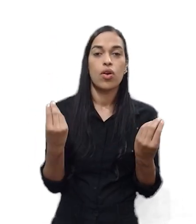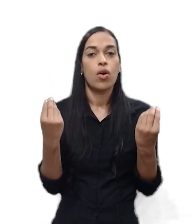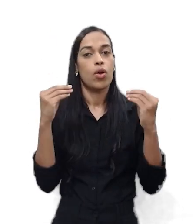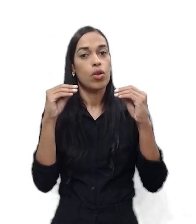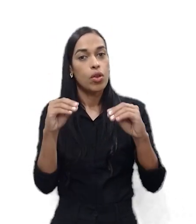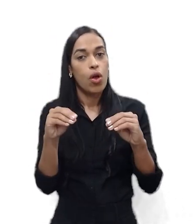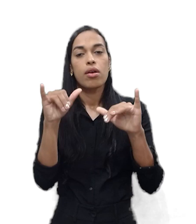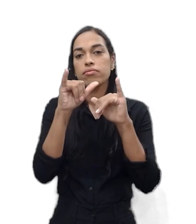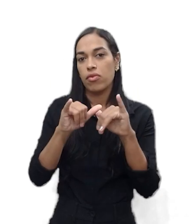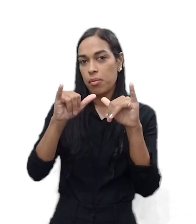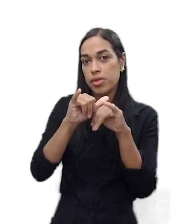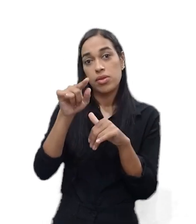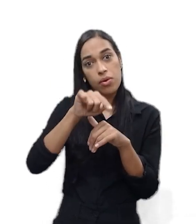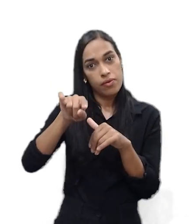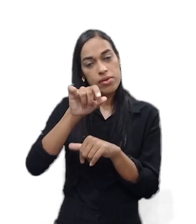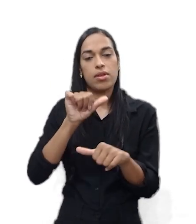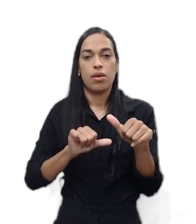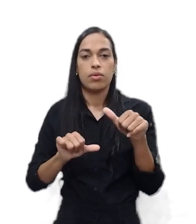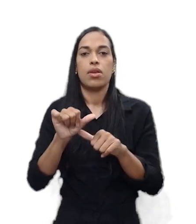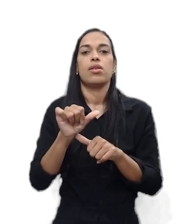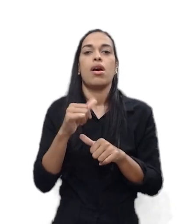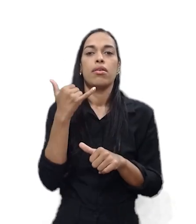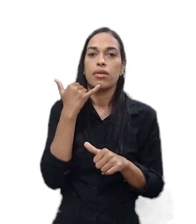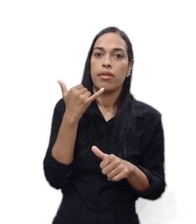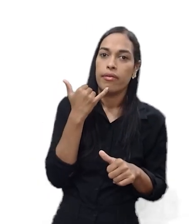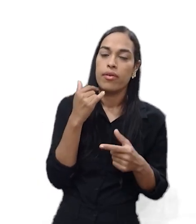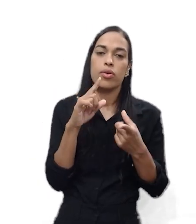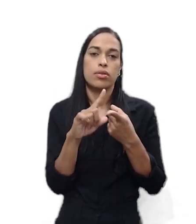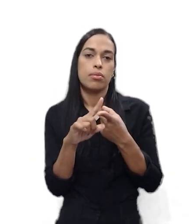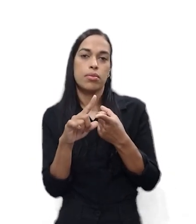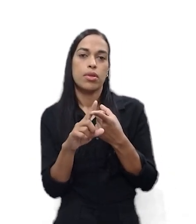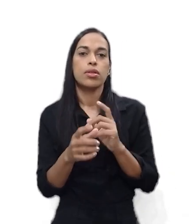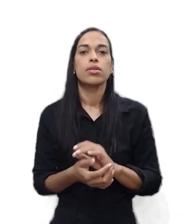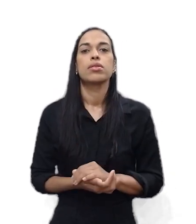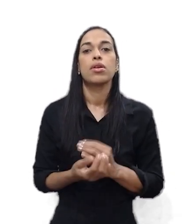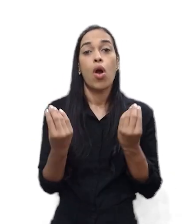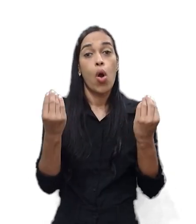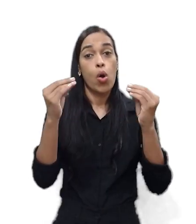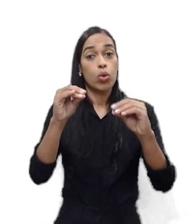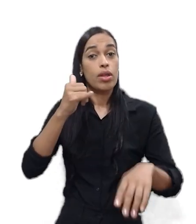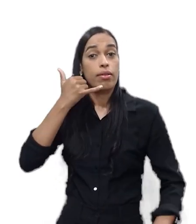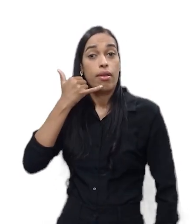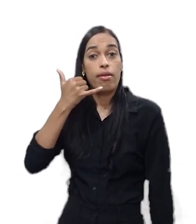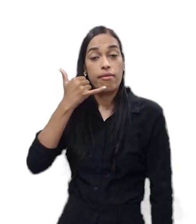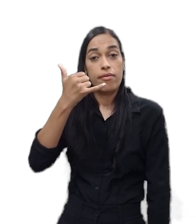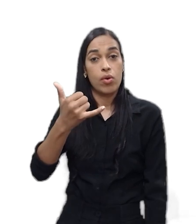coloca o registro que você quer alterar, telefone no caso, a coluna